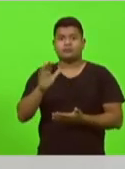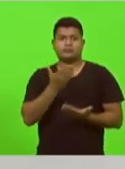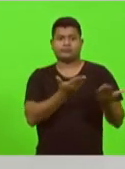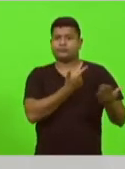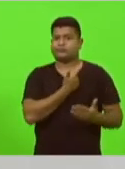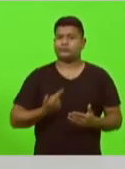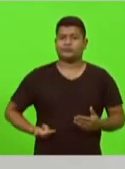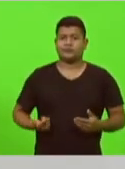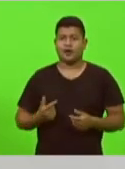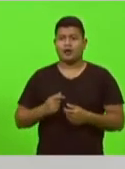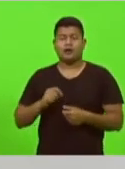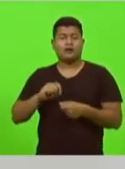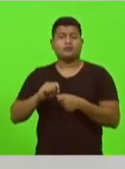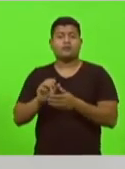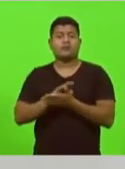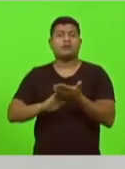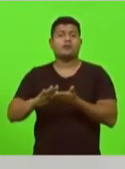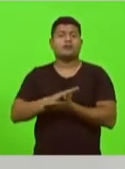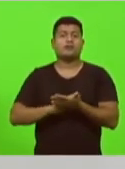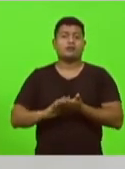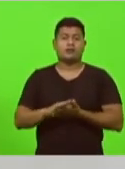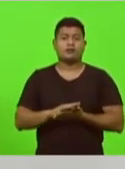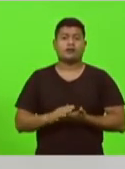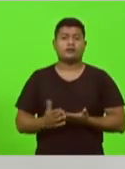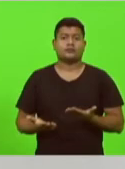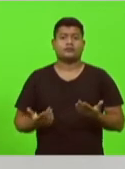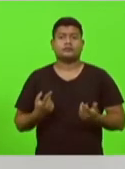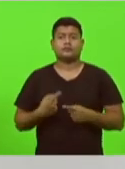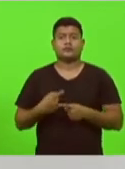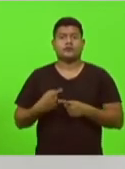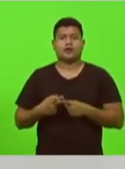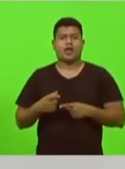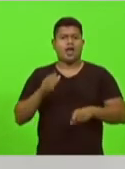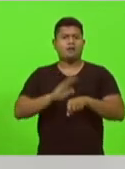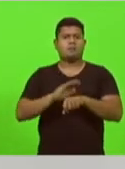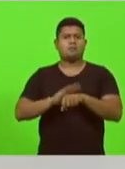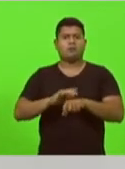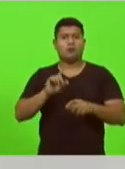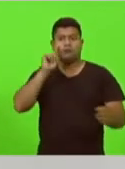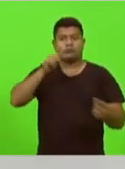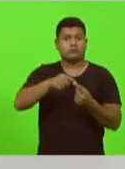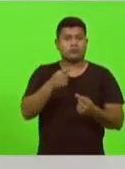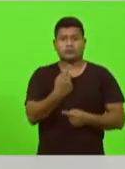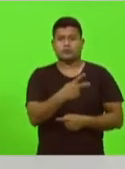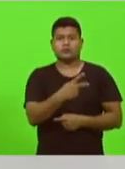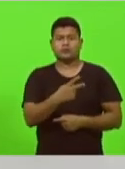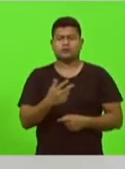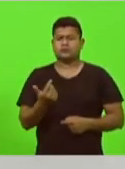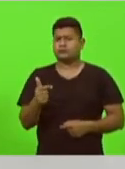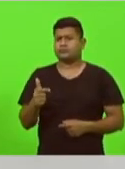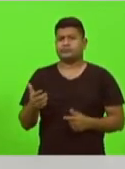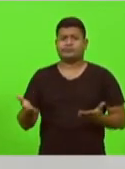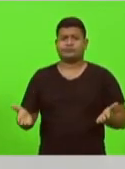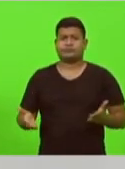Porque não faz por vontade. Não é a causa dele. Não está nem aí para isso.